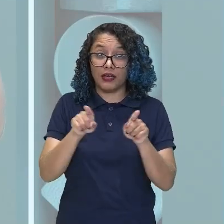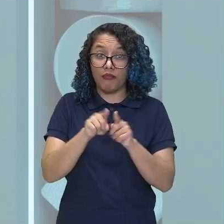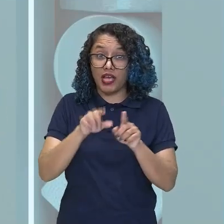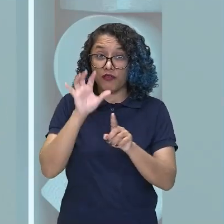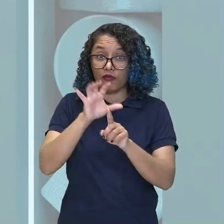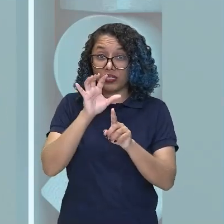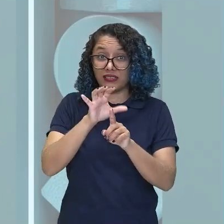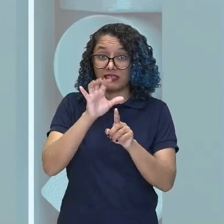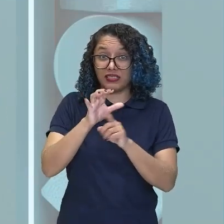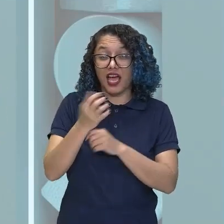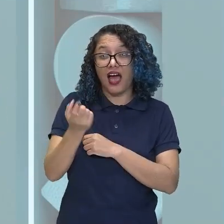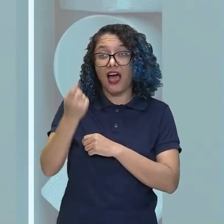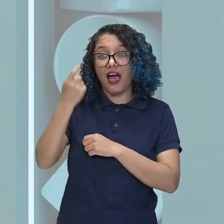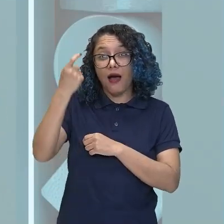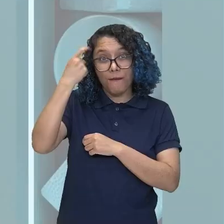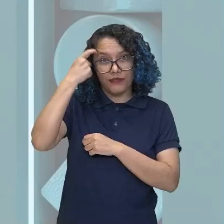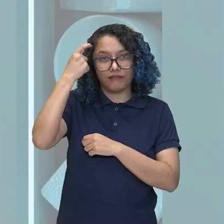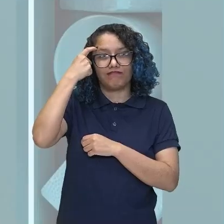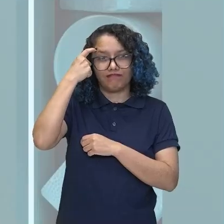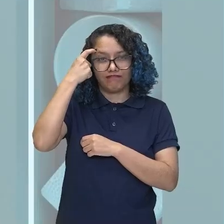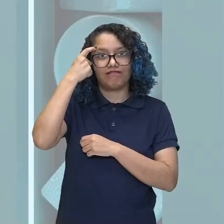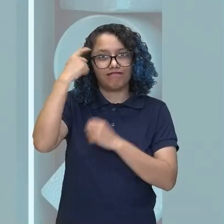pensamento também é uma coisa